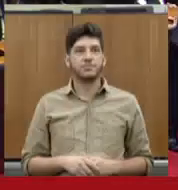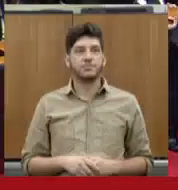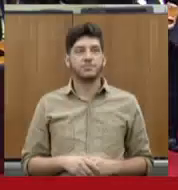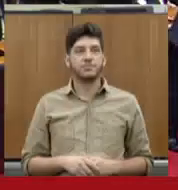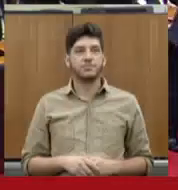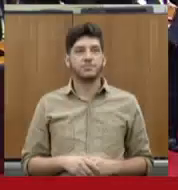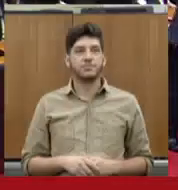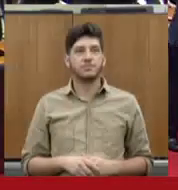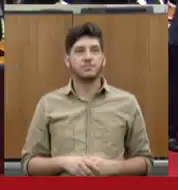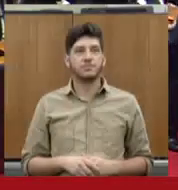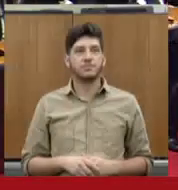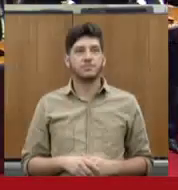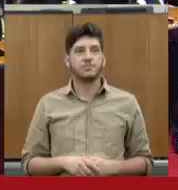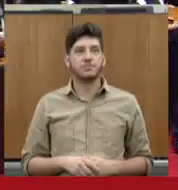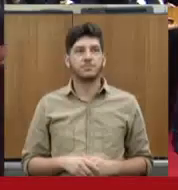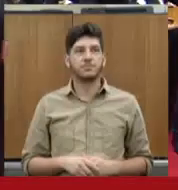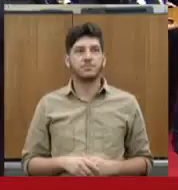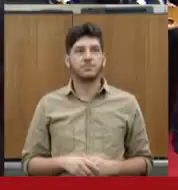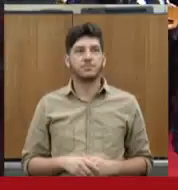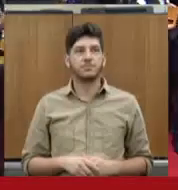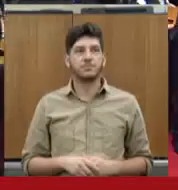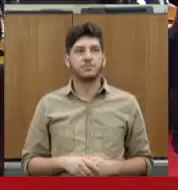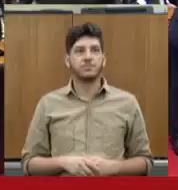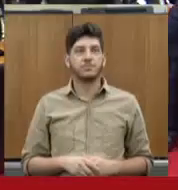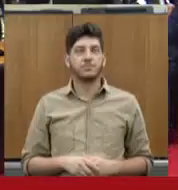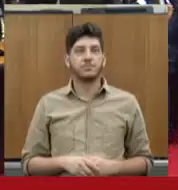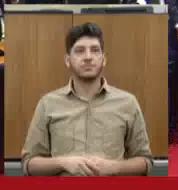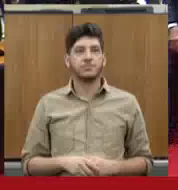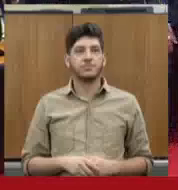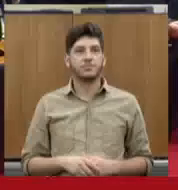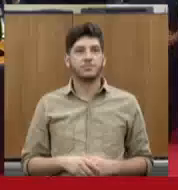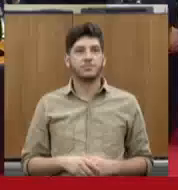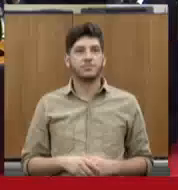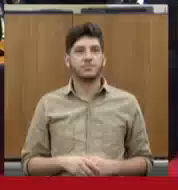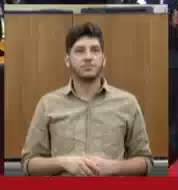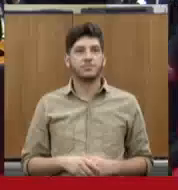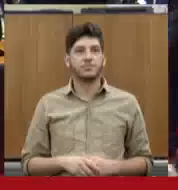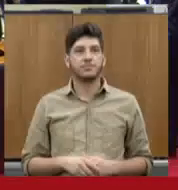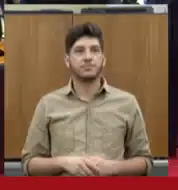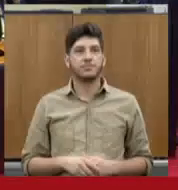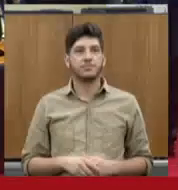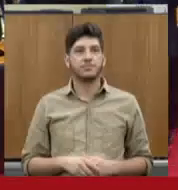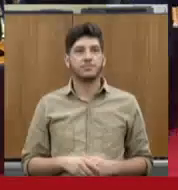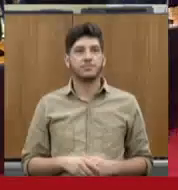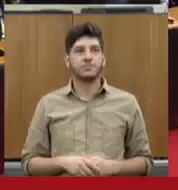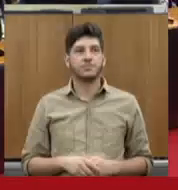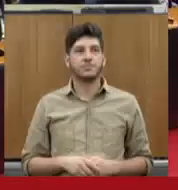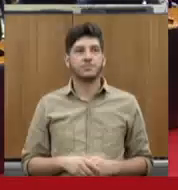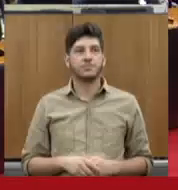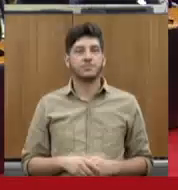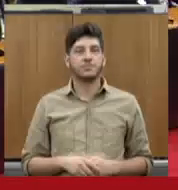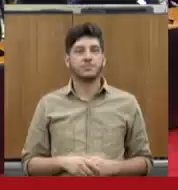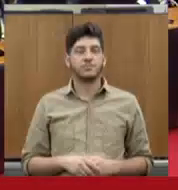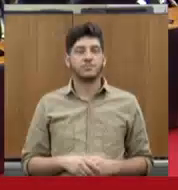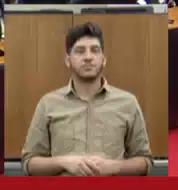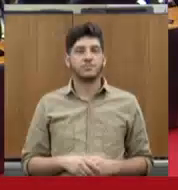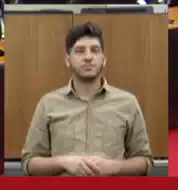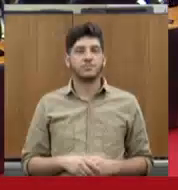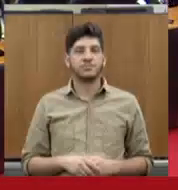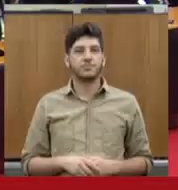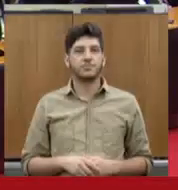Só corrigindo, o nome do ex-presidente é Antônio Júlio, ex-presidente da Assembleia, e não Antônio Andrade, como